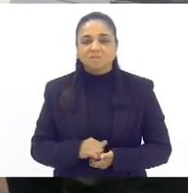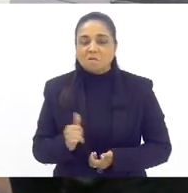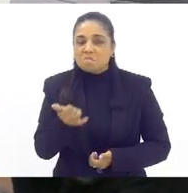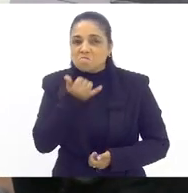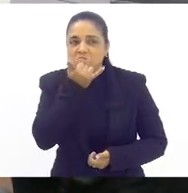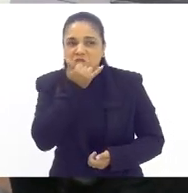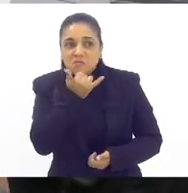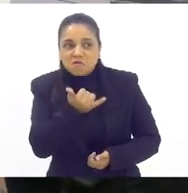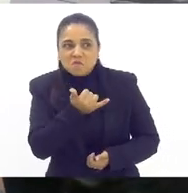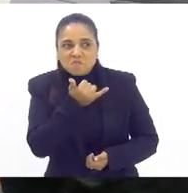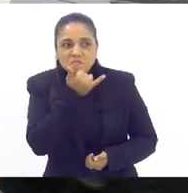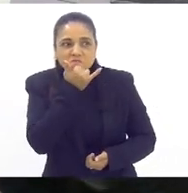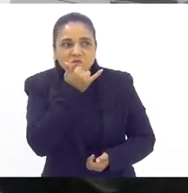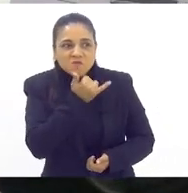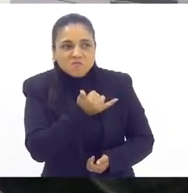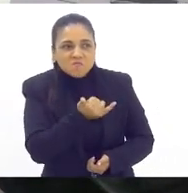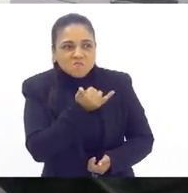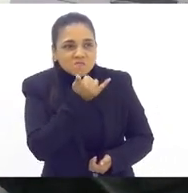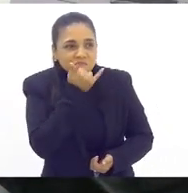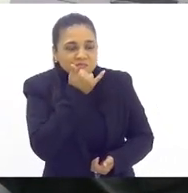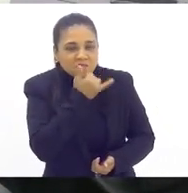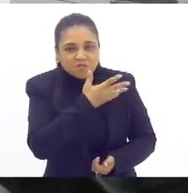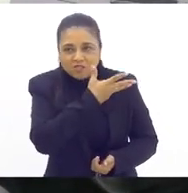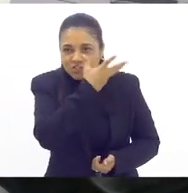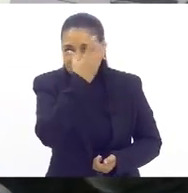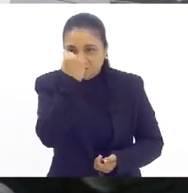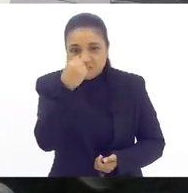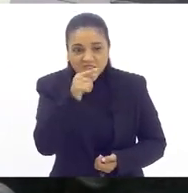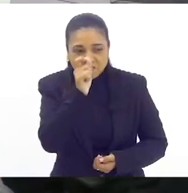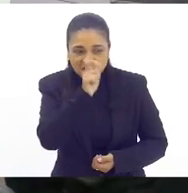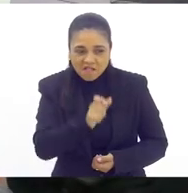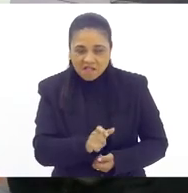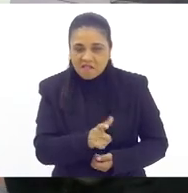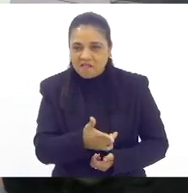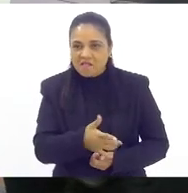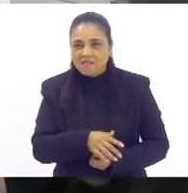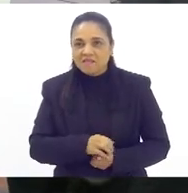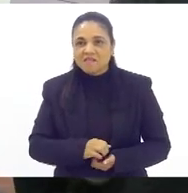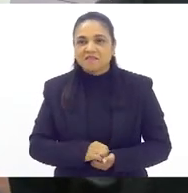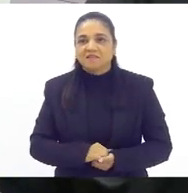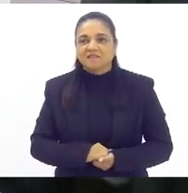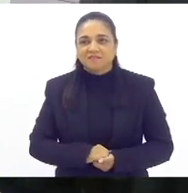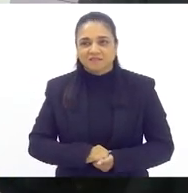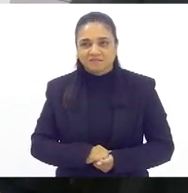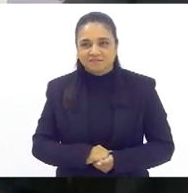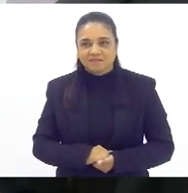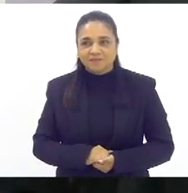céu é tão ótimo que é exatamente o que fez com chave de ouro